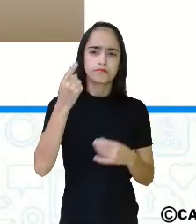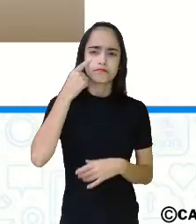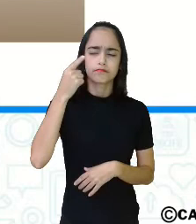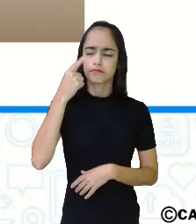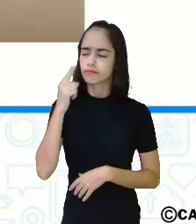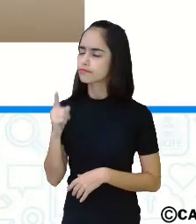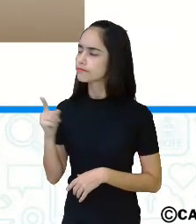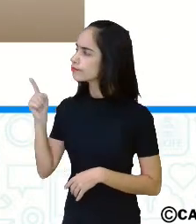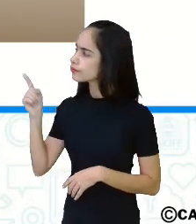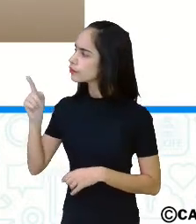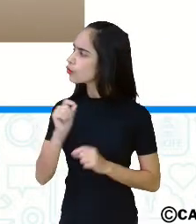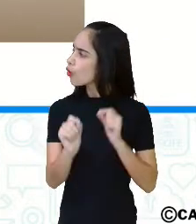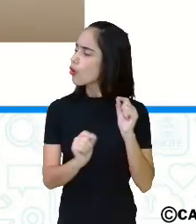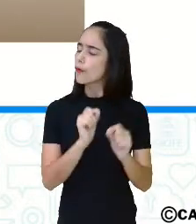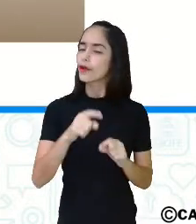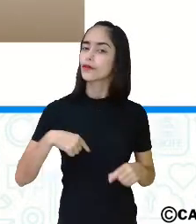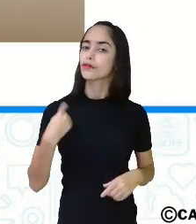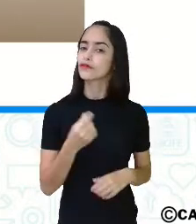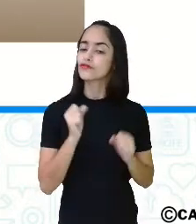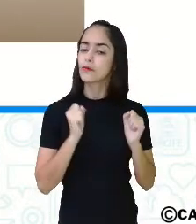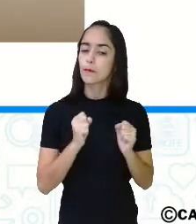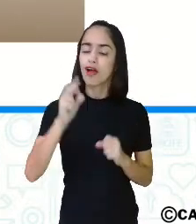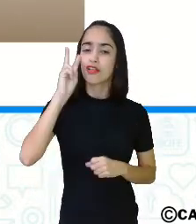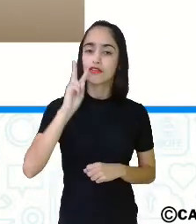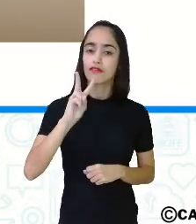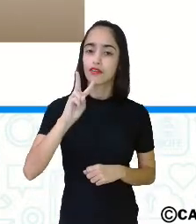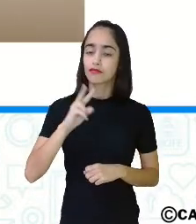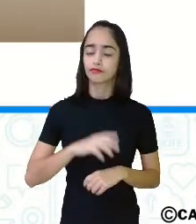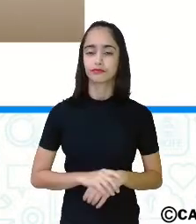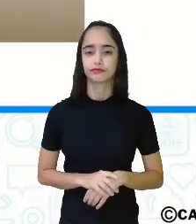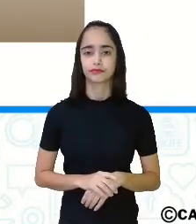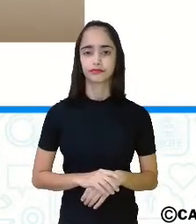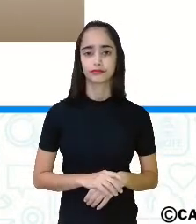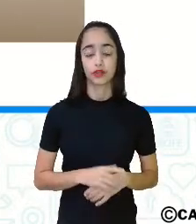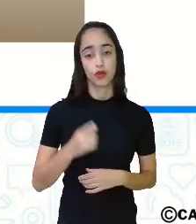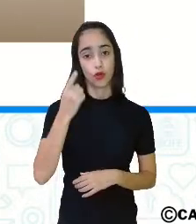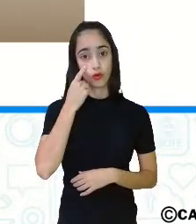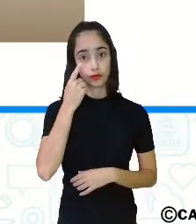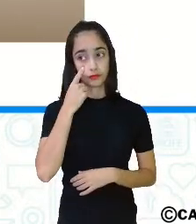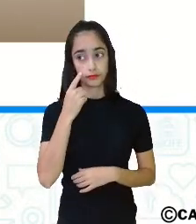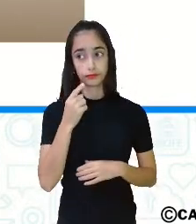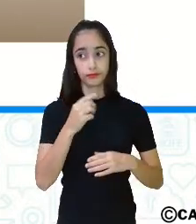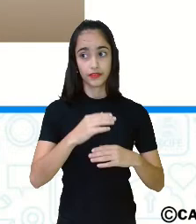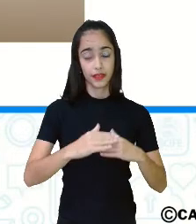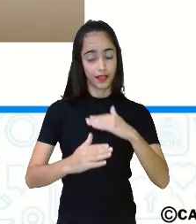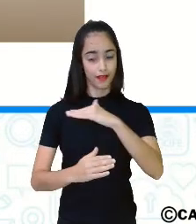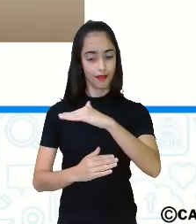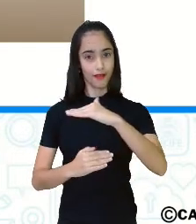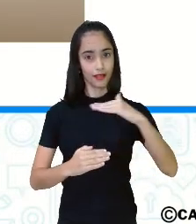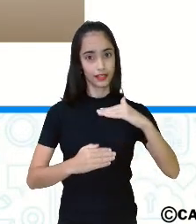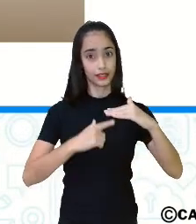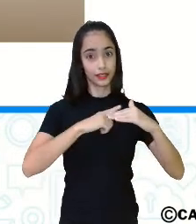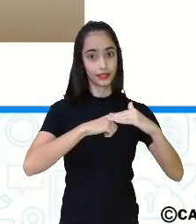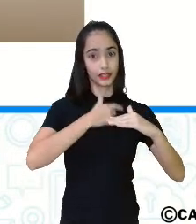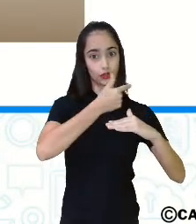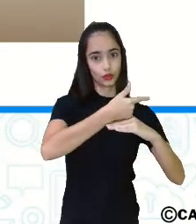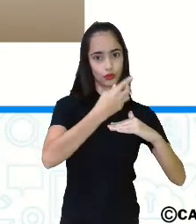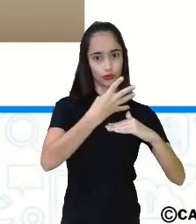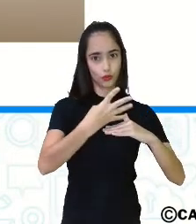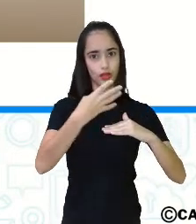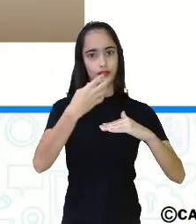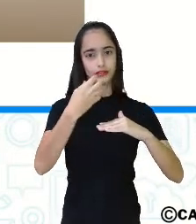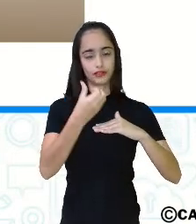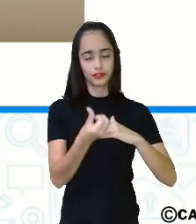gente pode observar nessas duas sequências? Observem aí que na primeira linha nós temos aí o 2, 4, 6, 8,